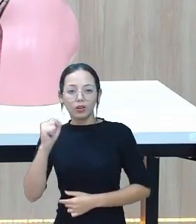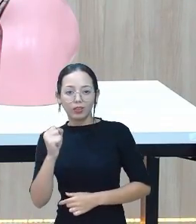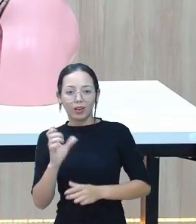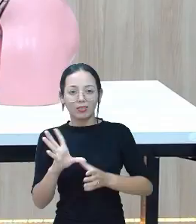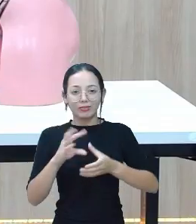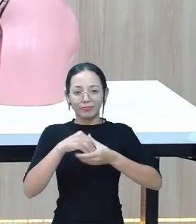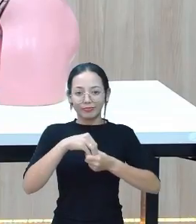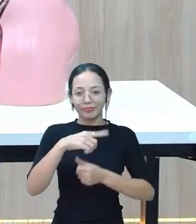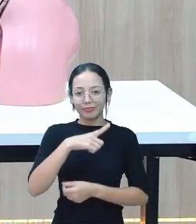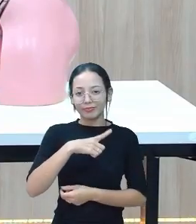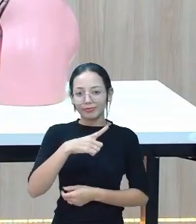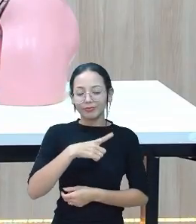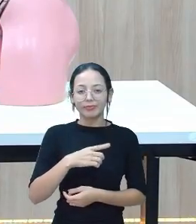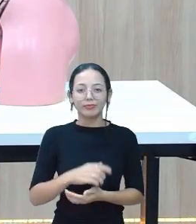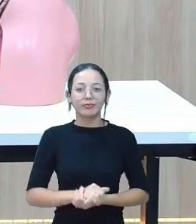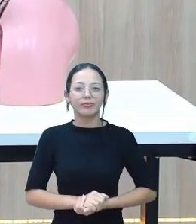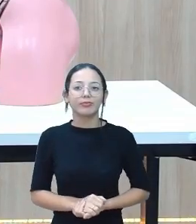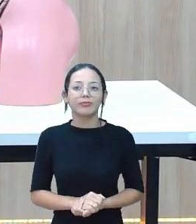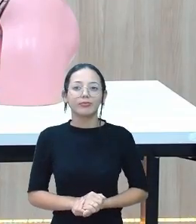possui.